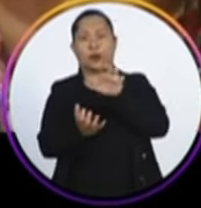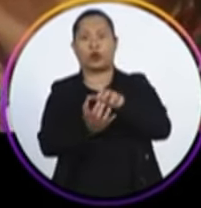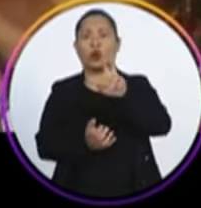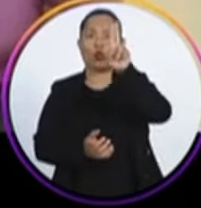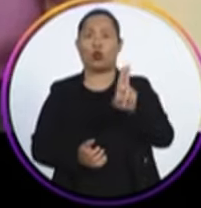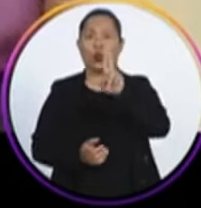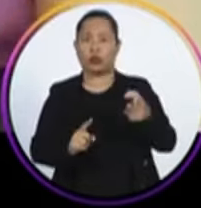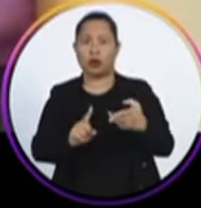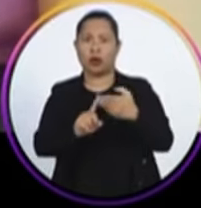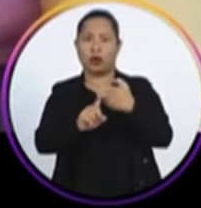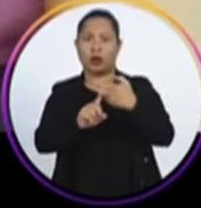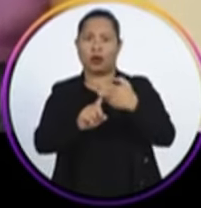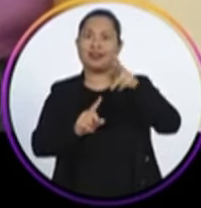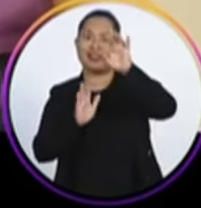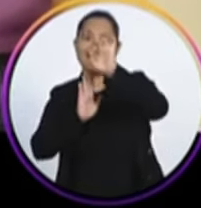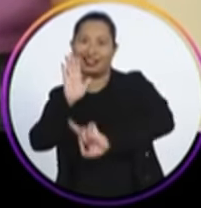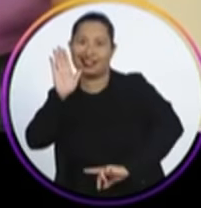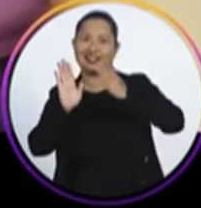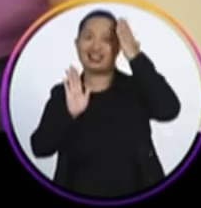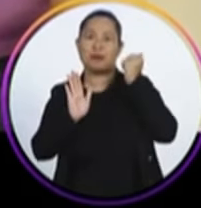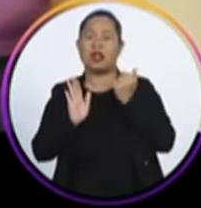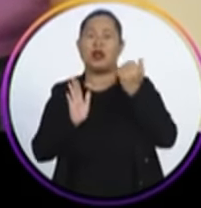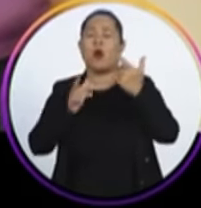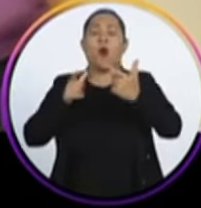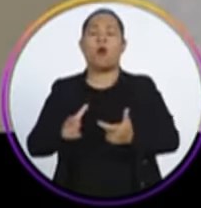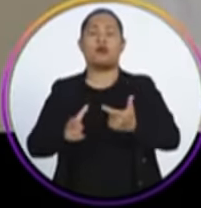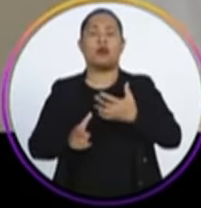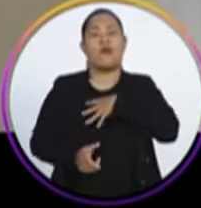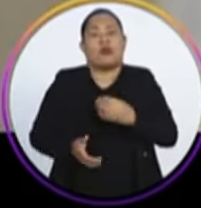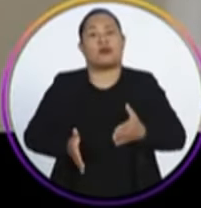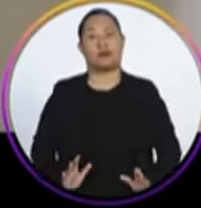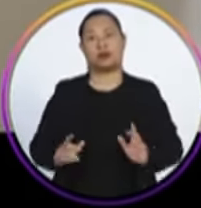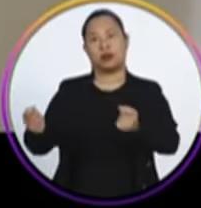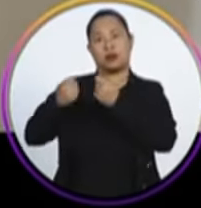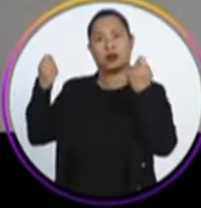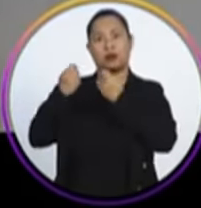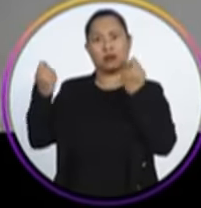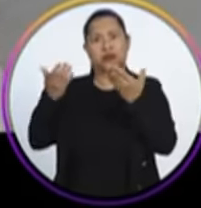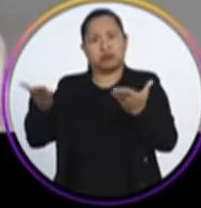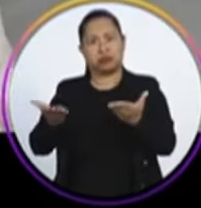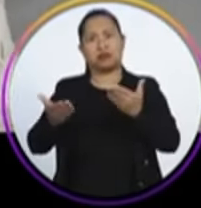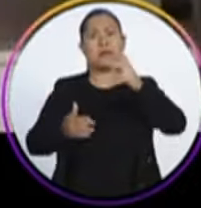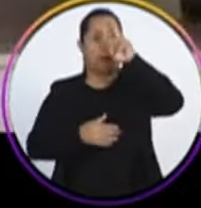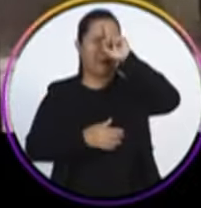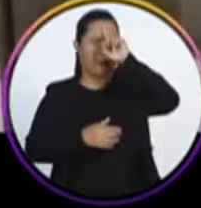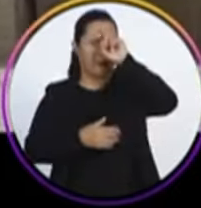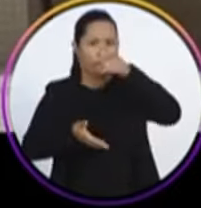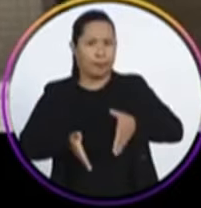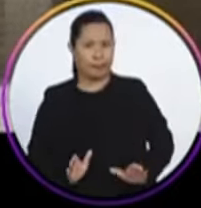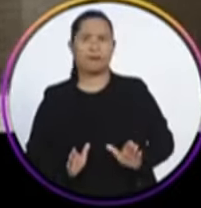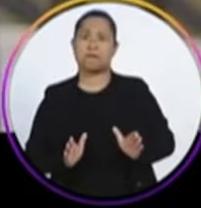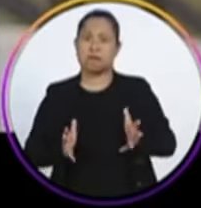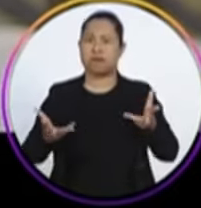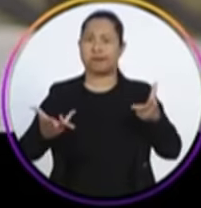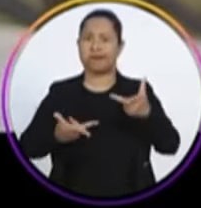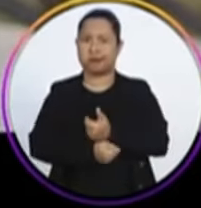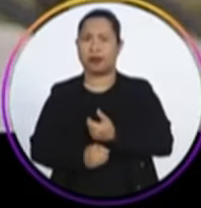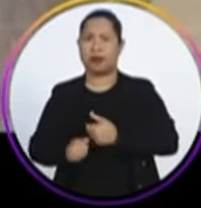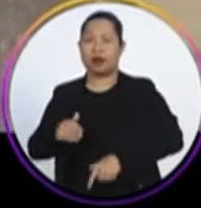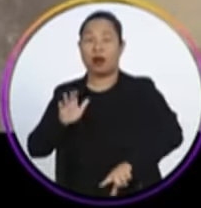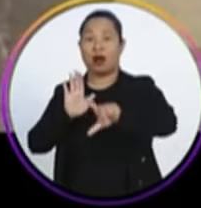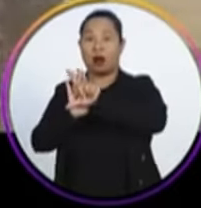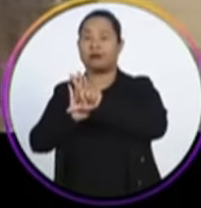o sistema público de saúde, ter o direito de saber onde o seu filho vai nascer. Em Caruaru, além de maternidade bem equipada, Raquel criou a